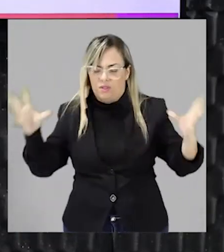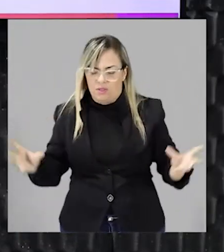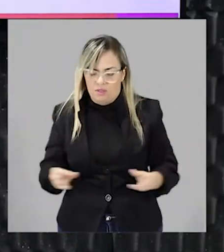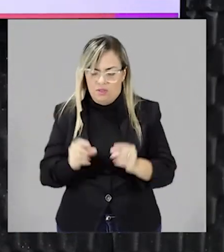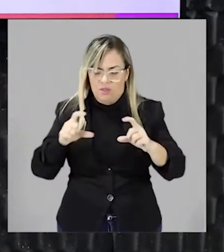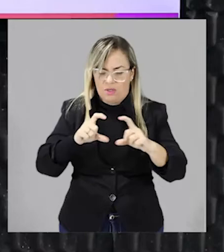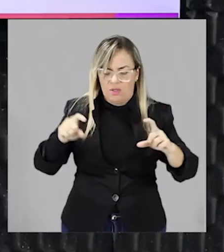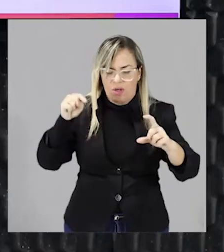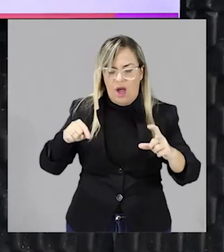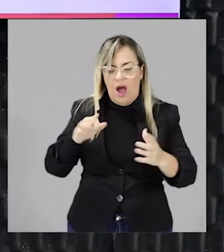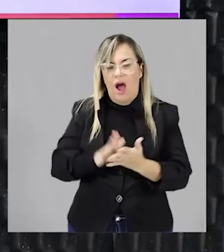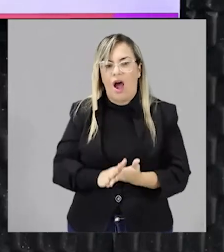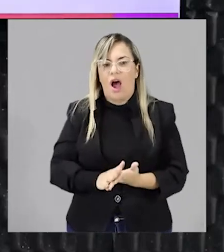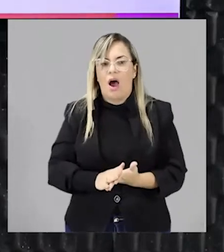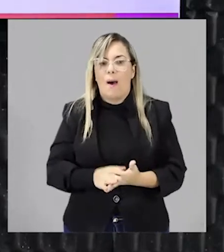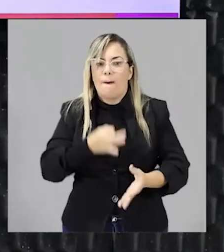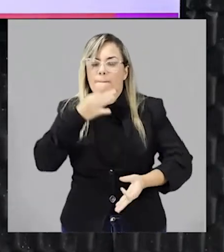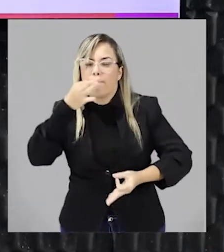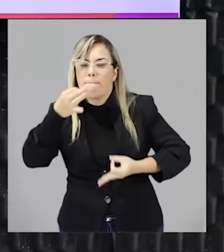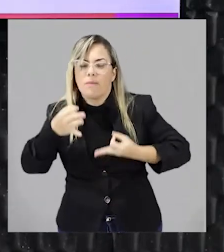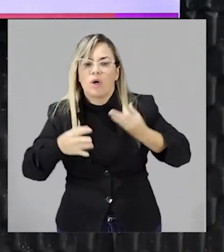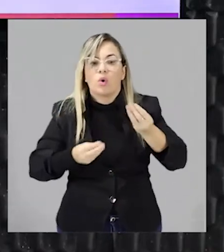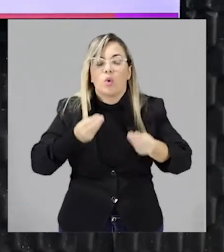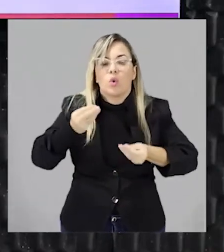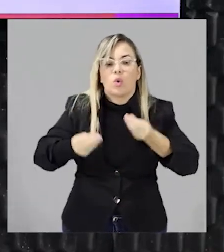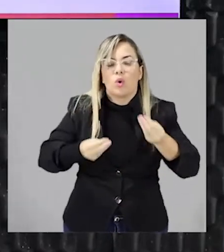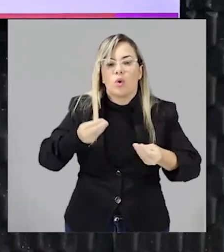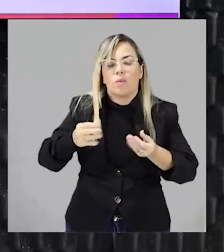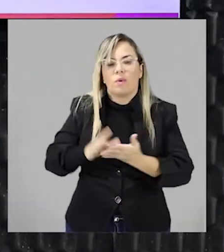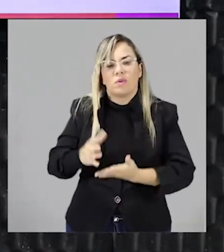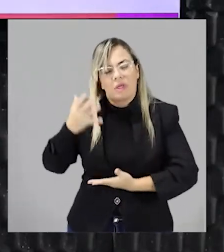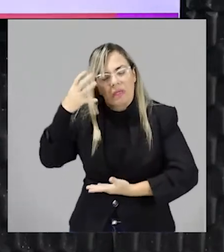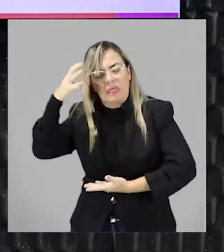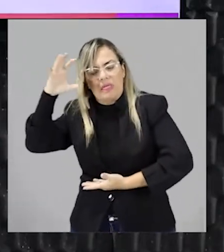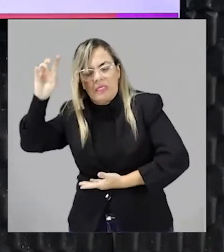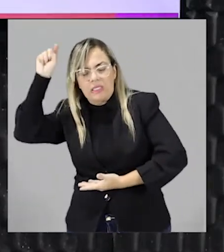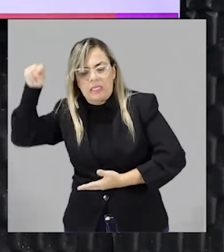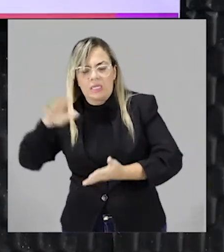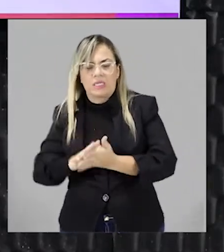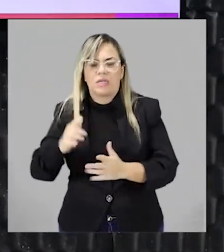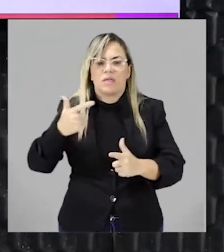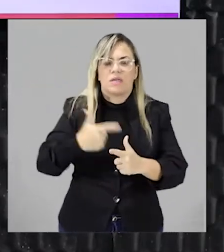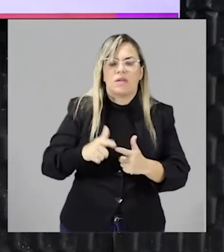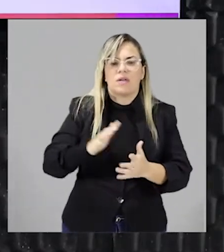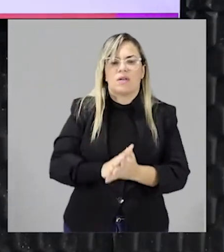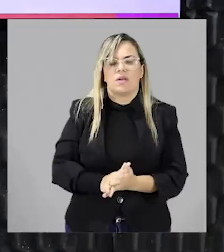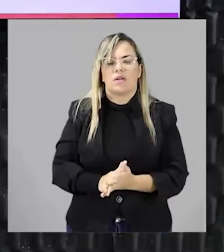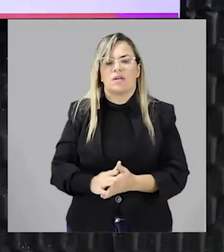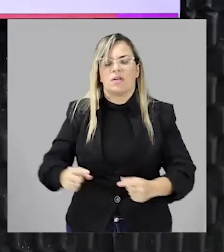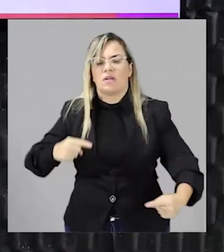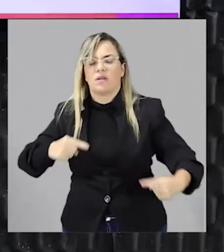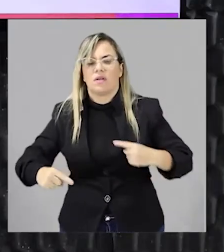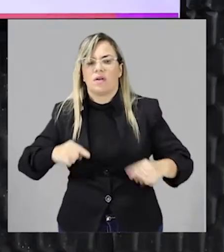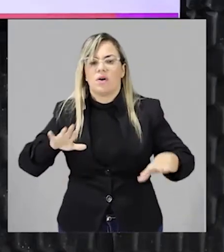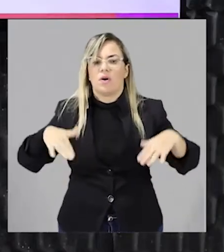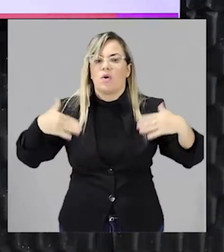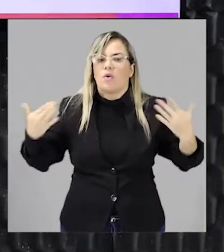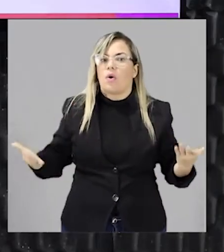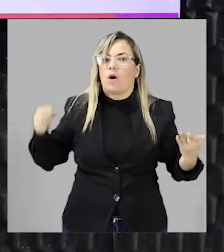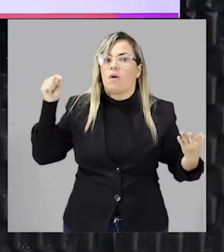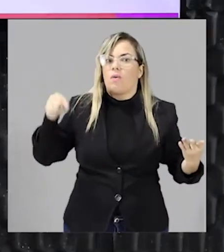vai sugerir como deve resolver esse problema que está sendo debatido. E qual é o problema? Nós estamos